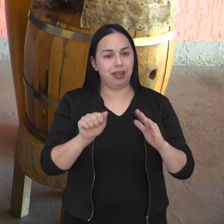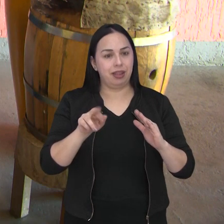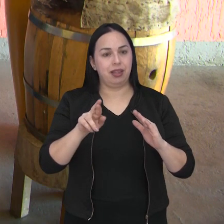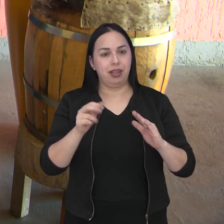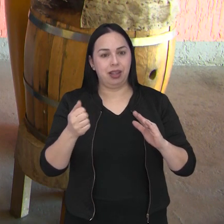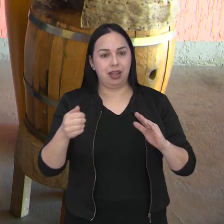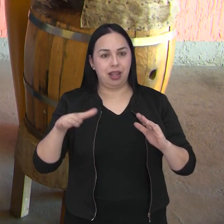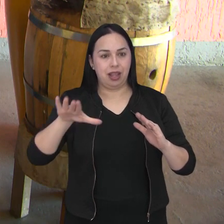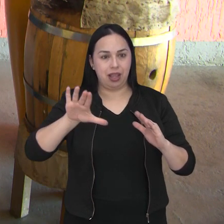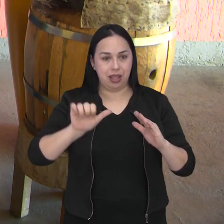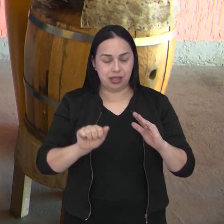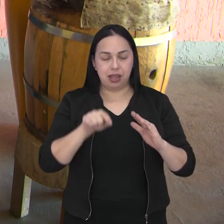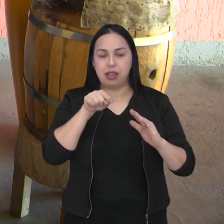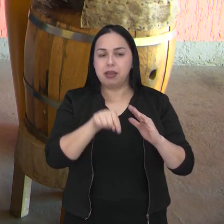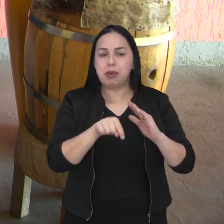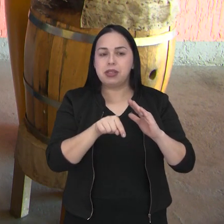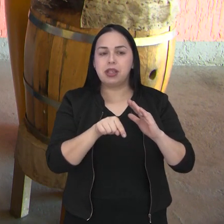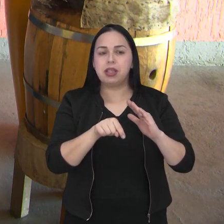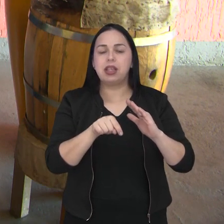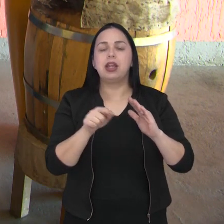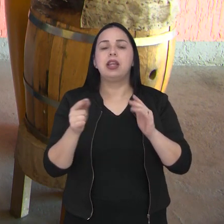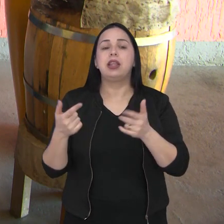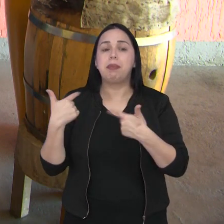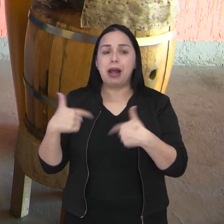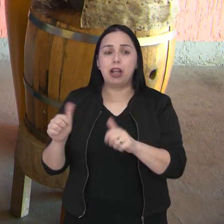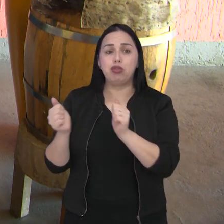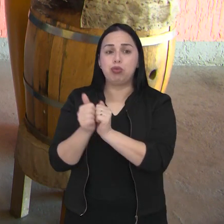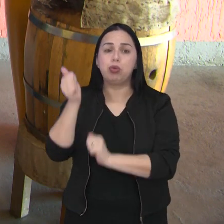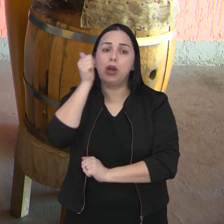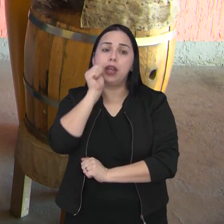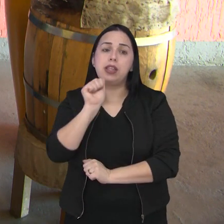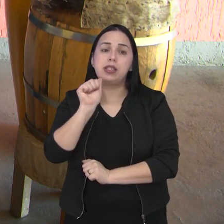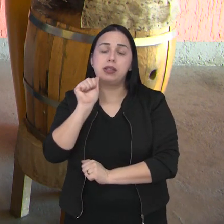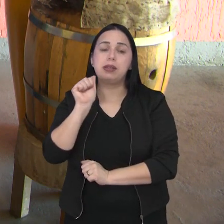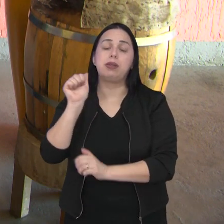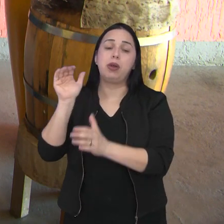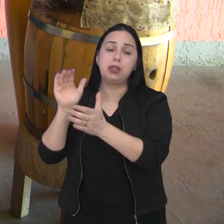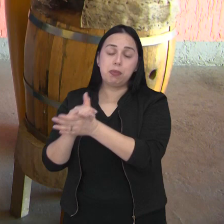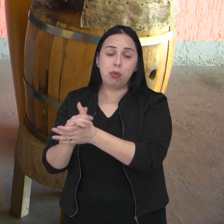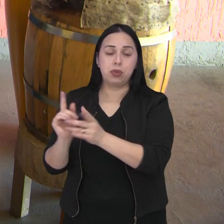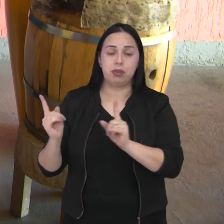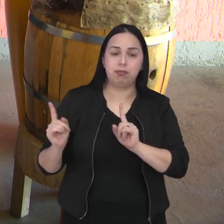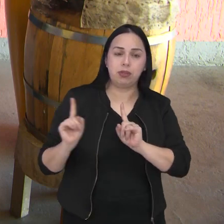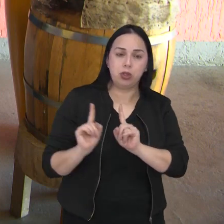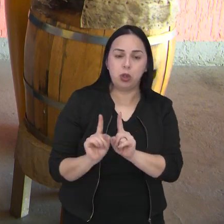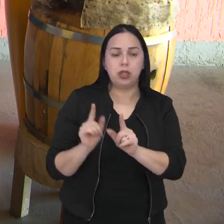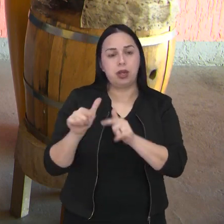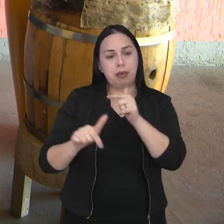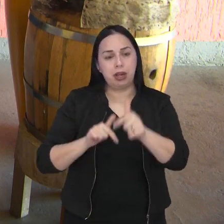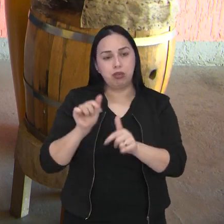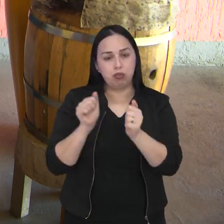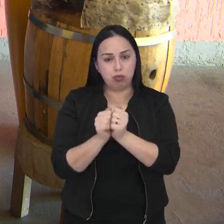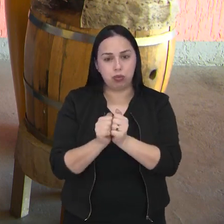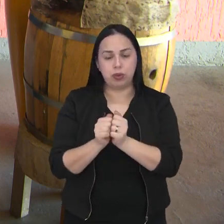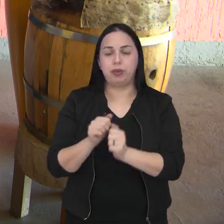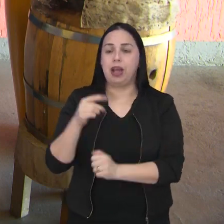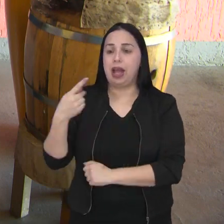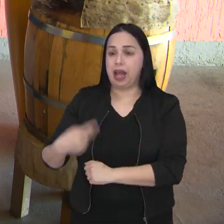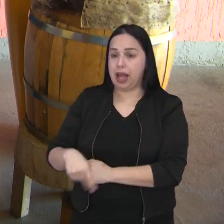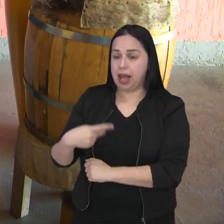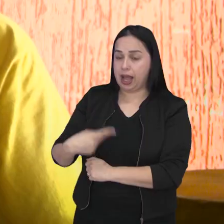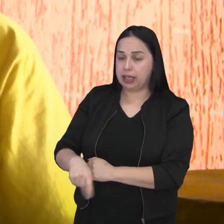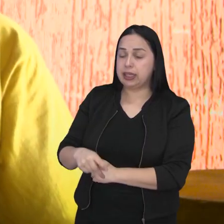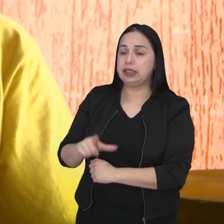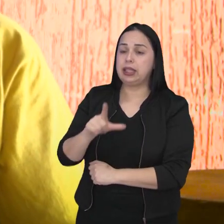em 2019. Quais são as atividades que são realizadas aqui nesse espaço? Você trabalha junto com a sua esposa aqui, né? Isso. Então,